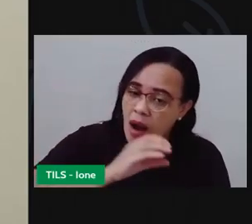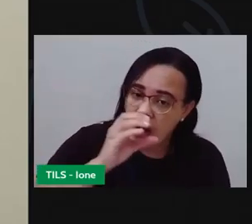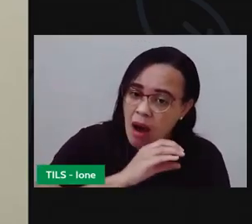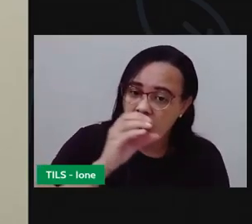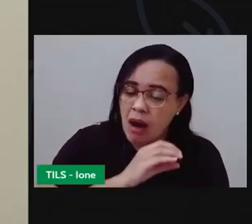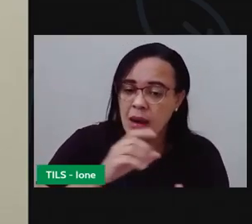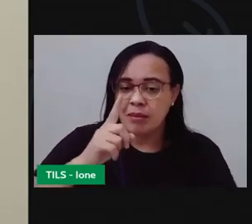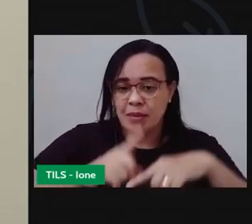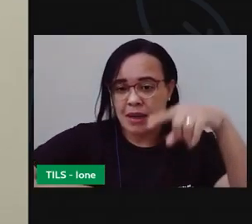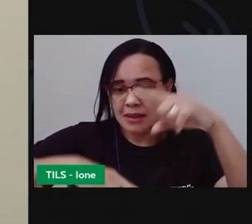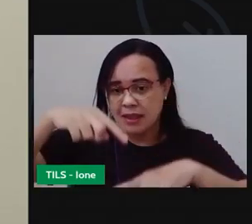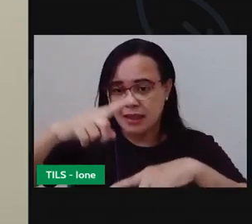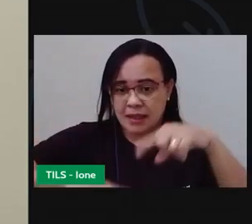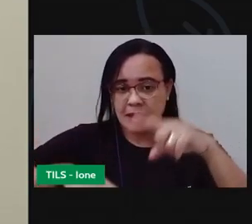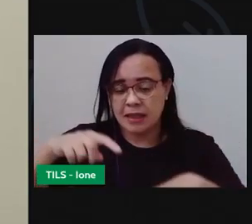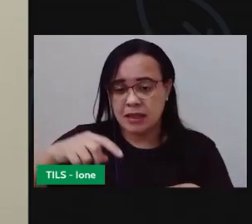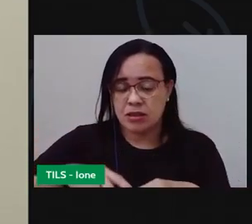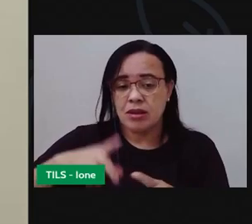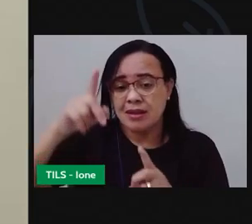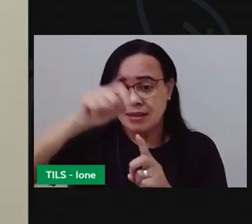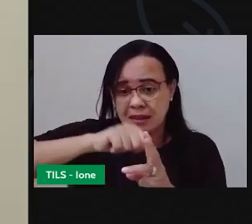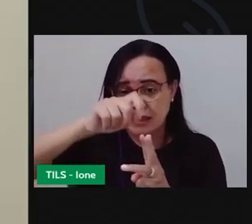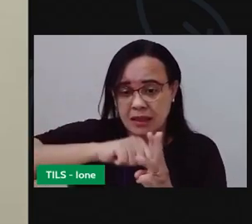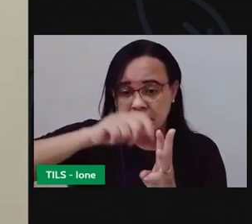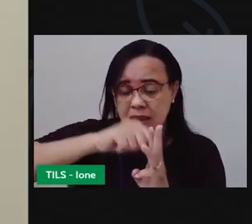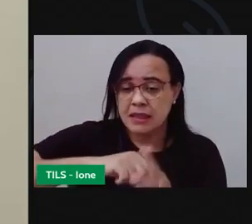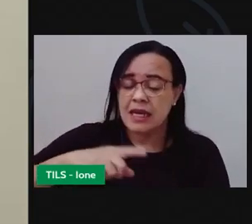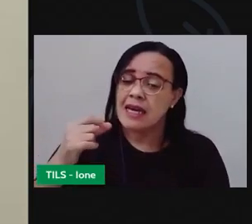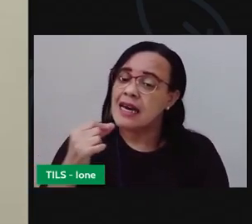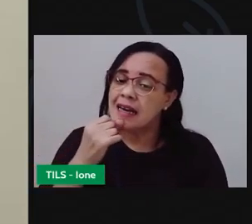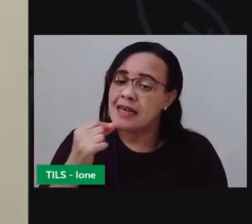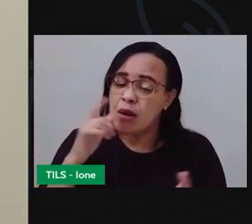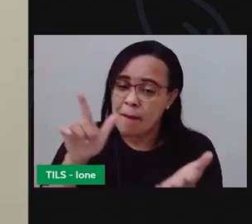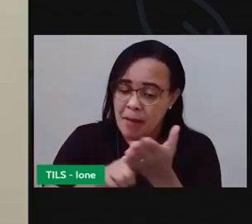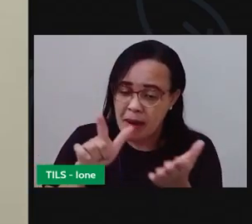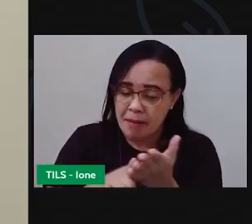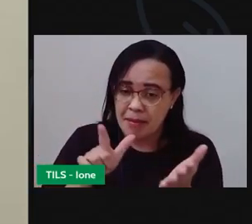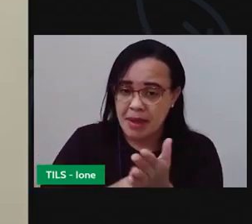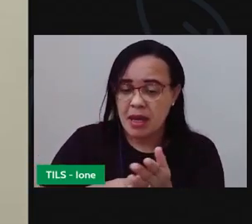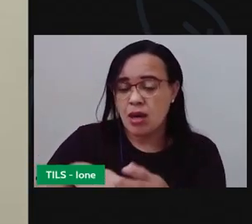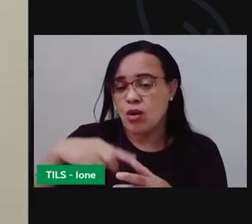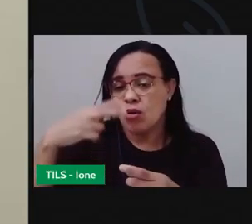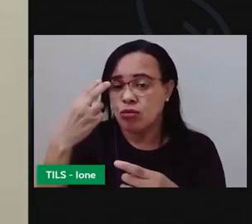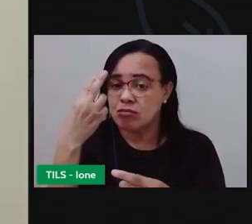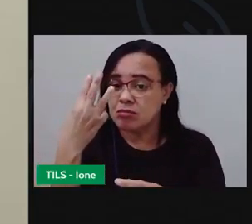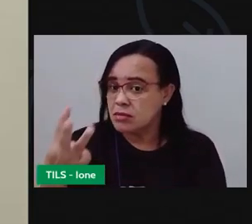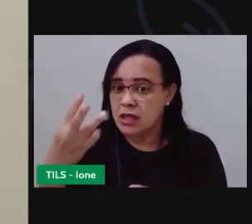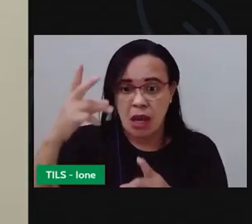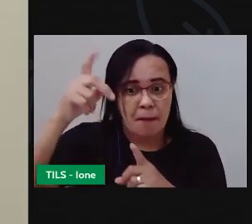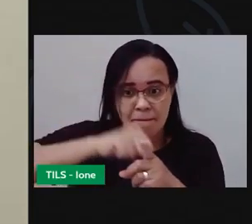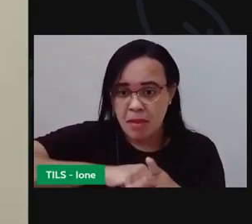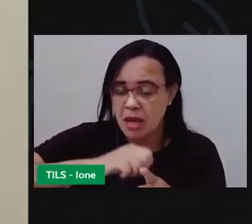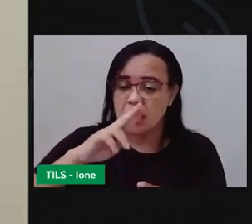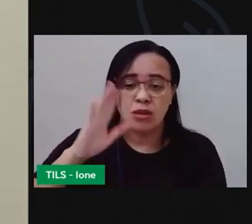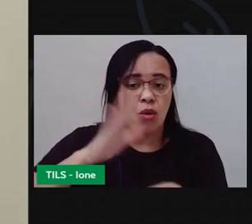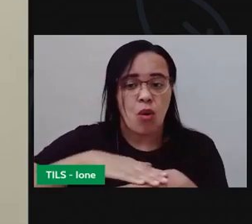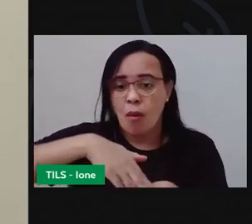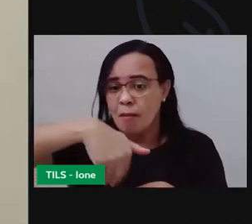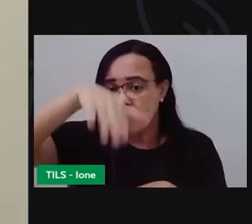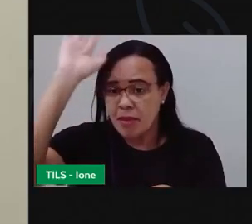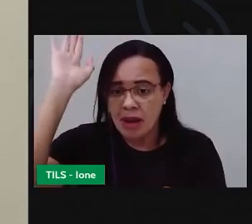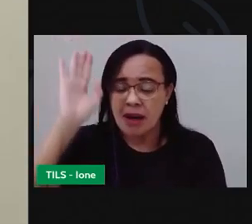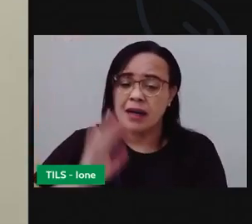materiais como papel que demoram de 3 a 6 meses para desaparecer do meio ambiente. E tem outros que demoram